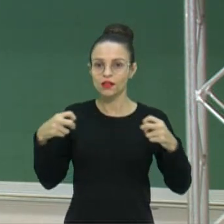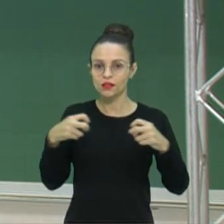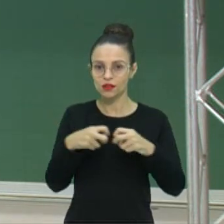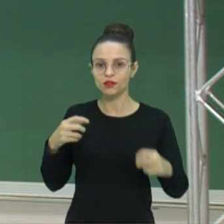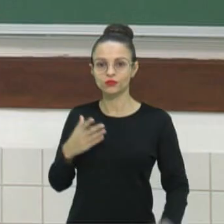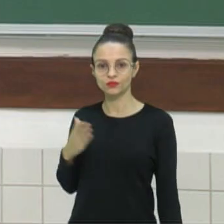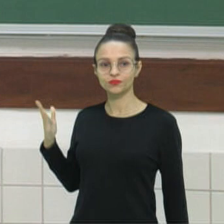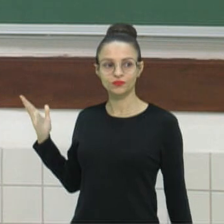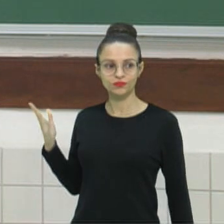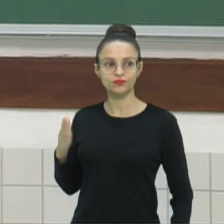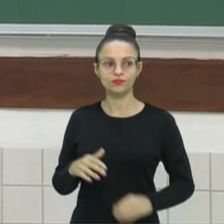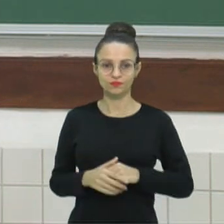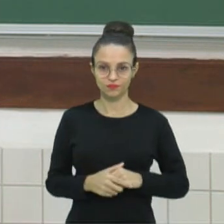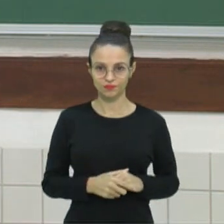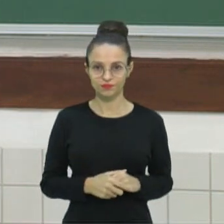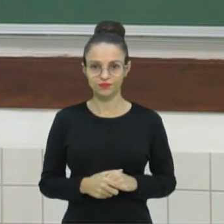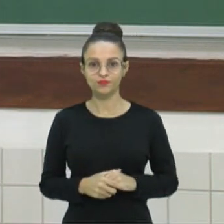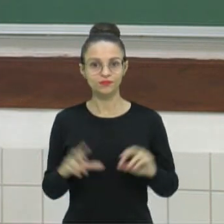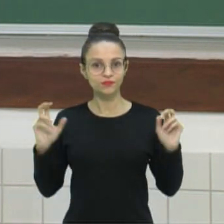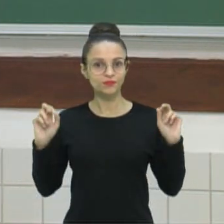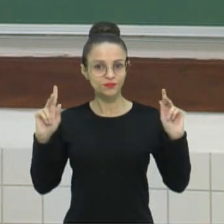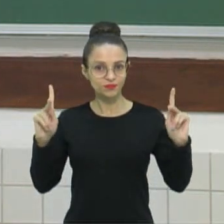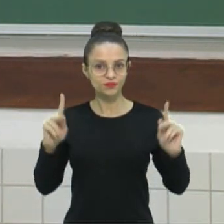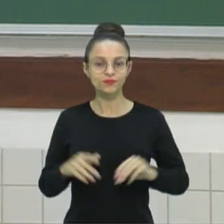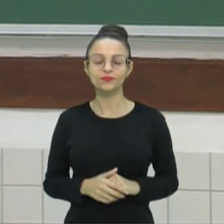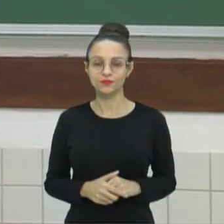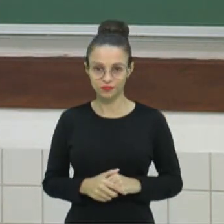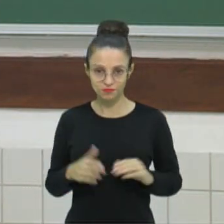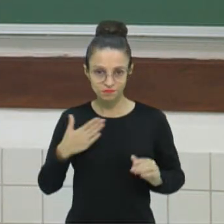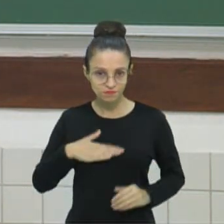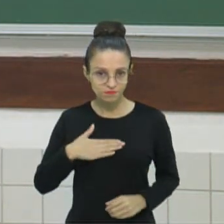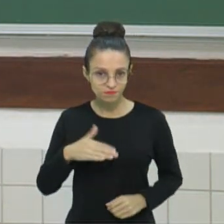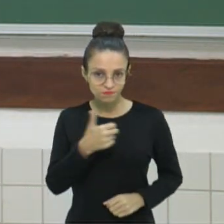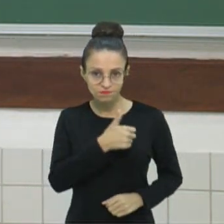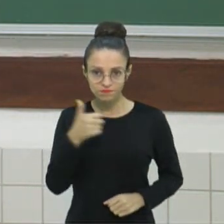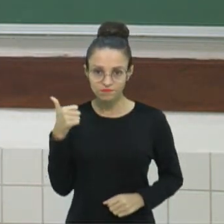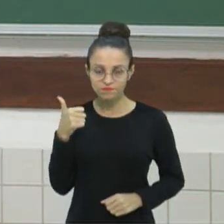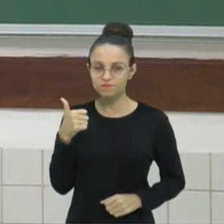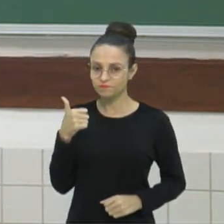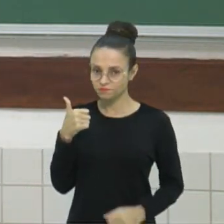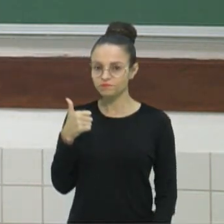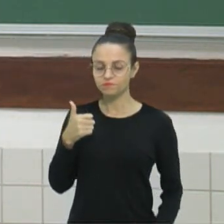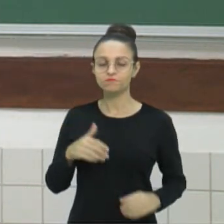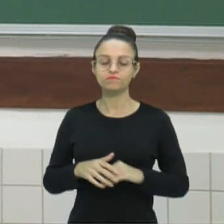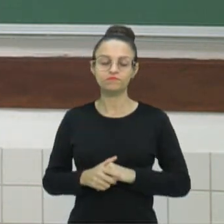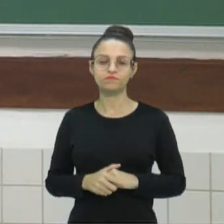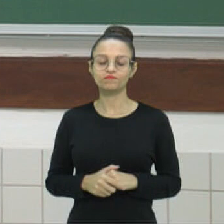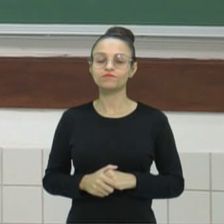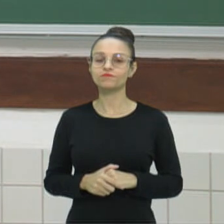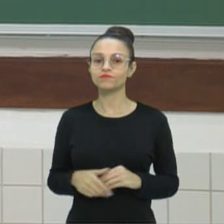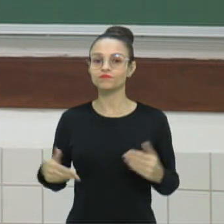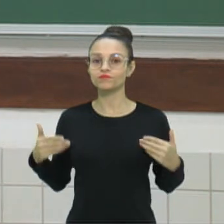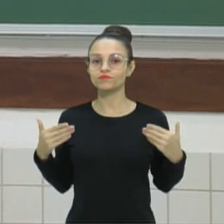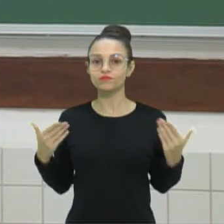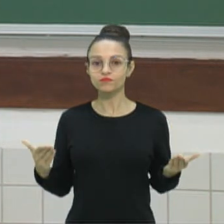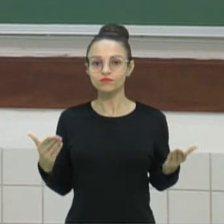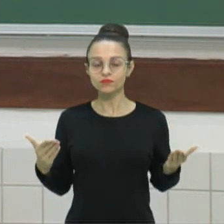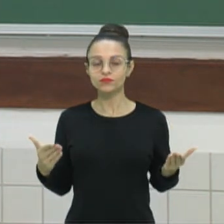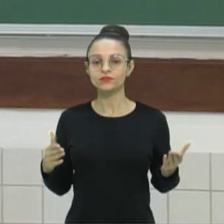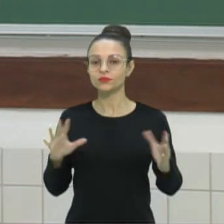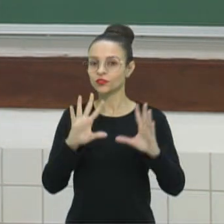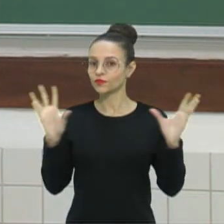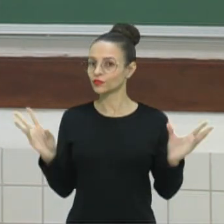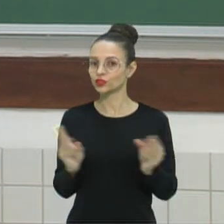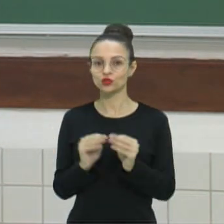mola do caminhão, ok? Tranquilinho, de boa. Então, fechou,